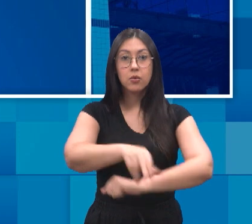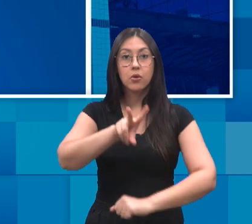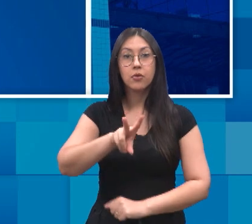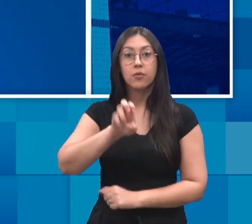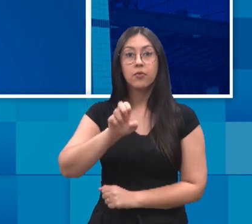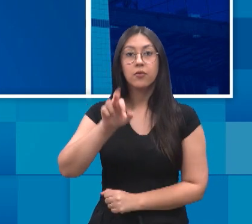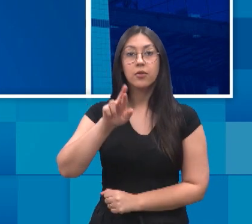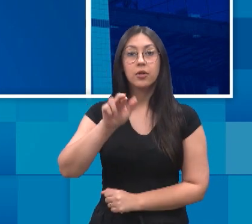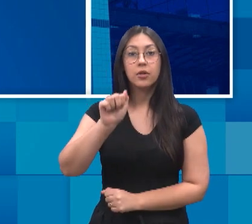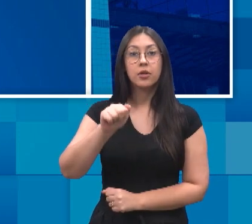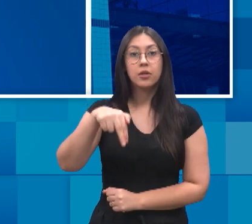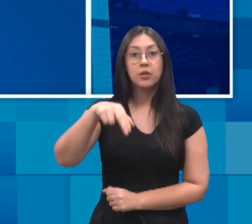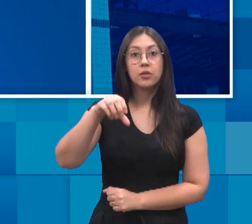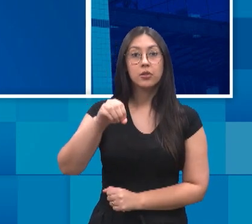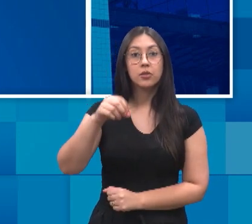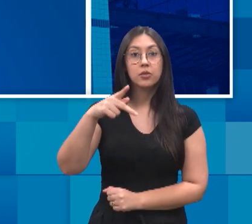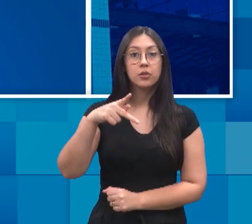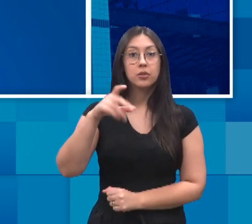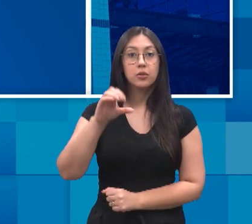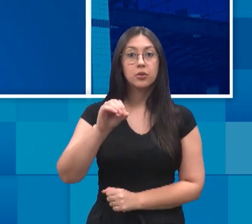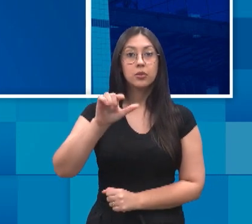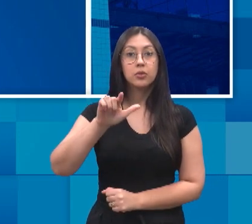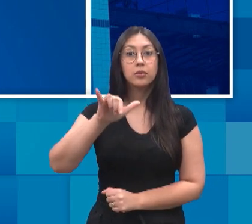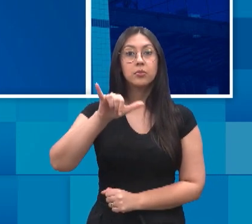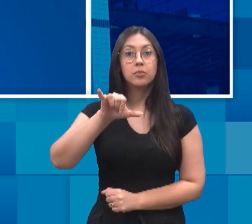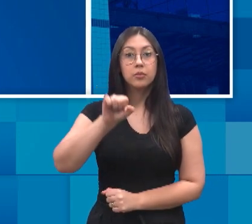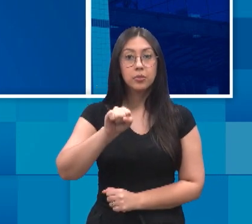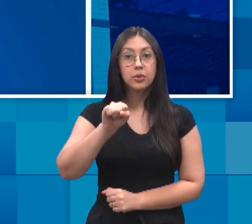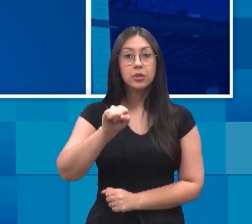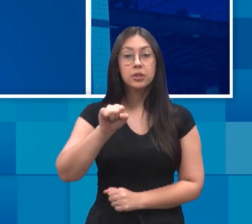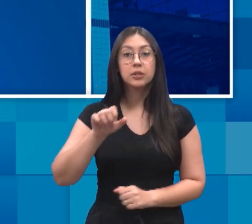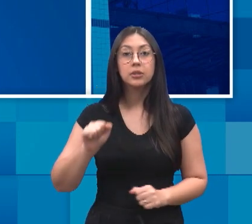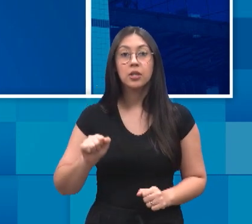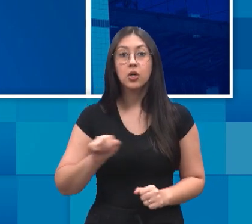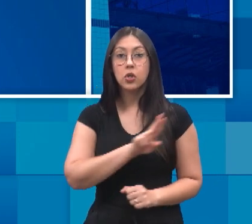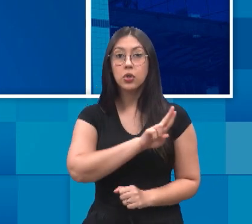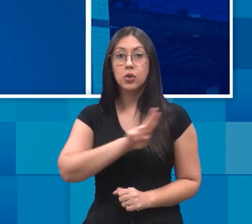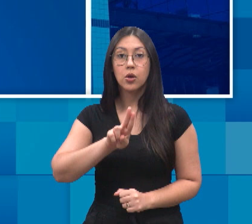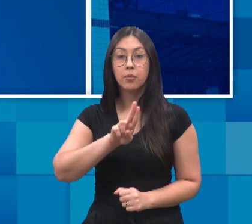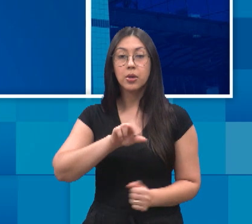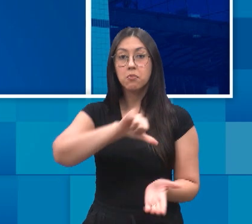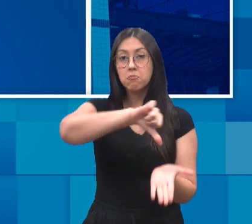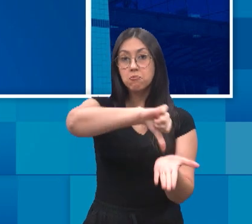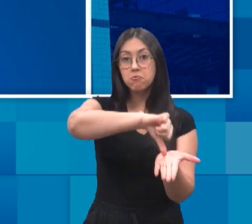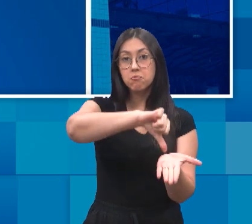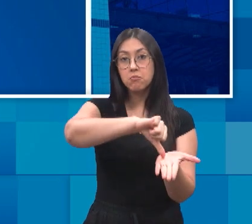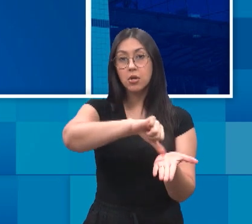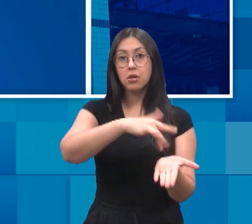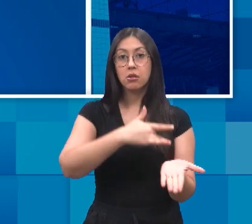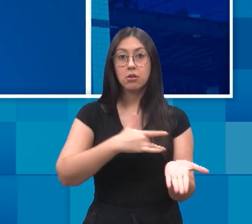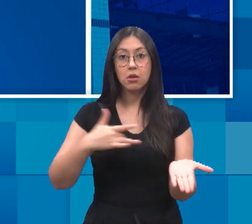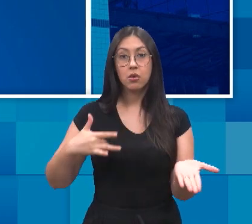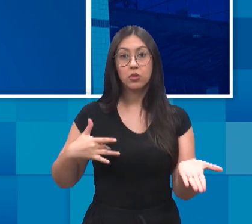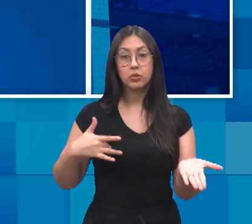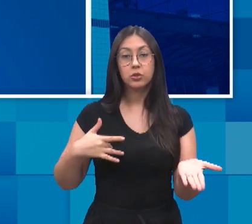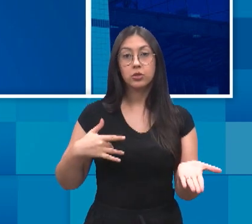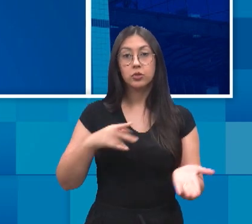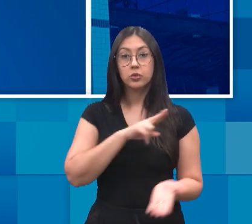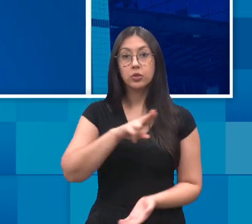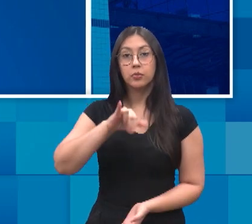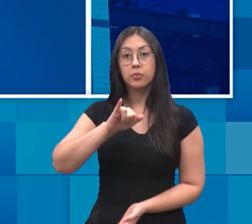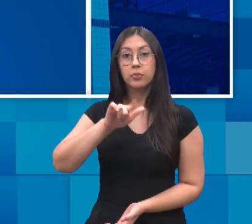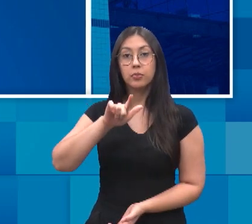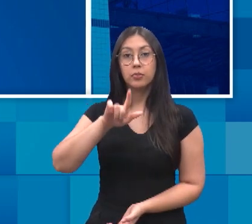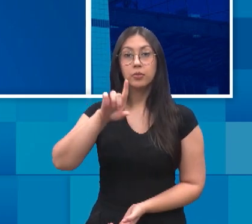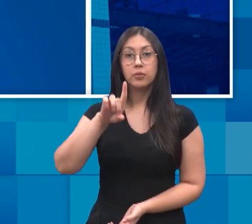Veranópolis, sem número, Vila Monte Rei, região do Cajuru, de Unidade Básica de Saúde, Dr.